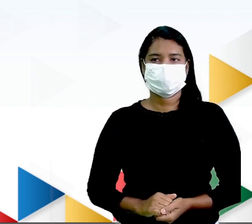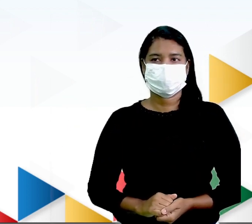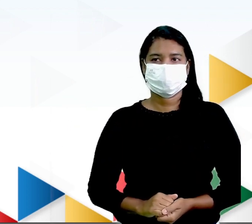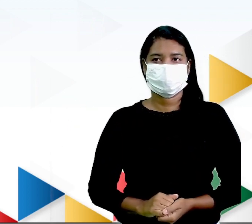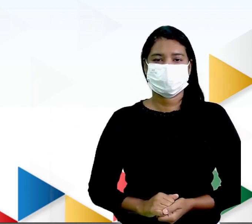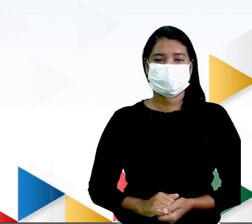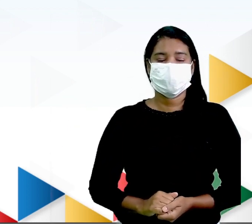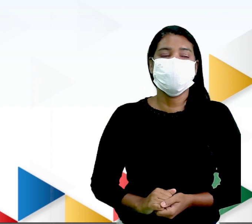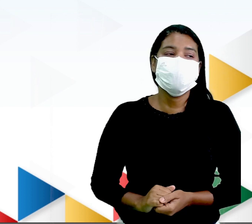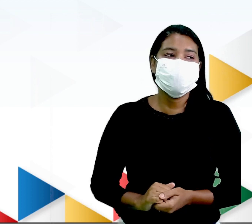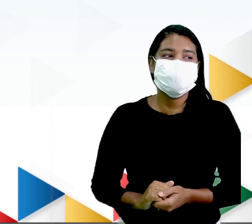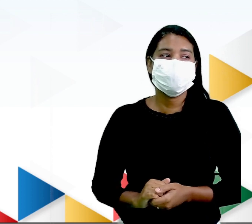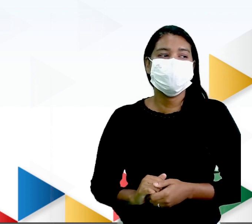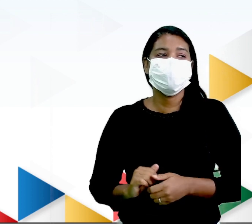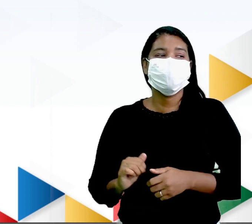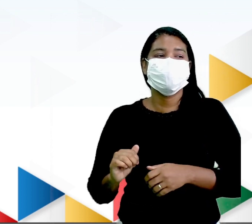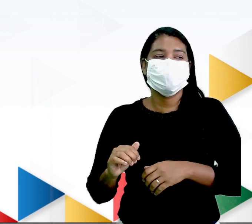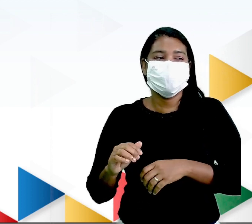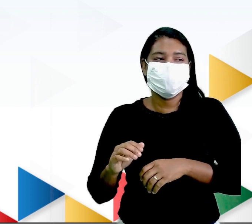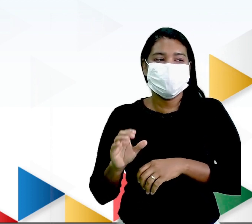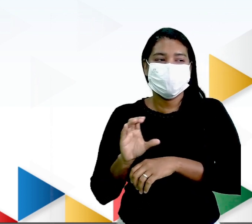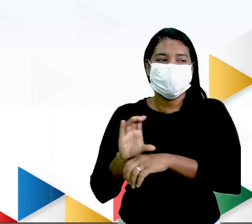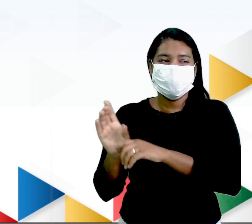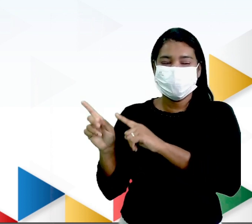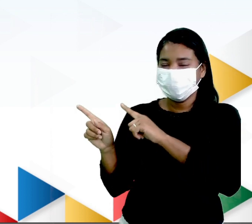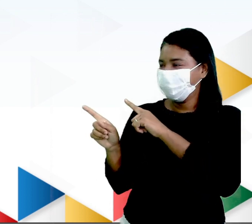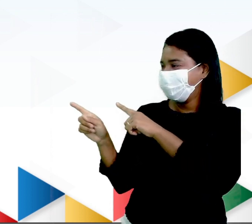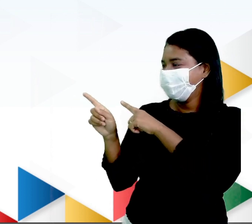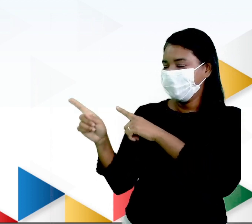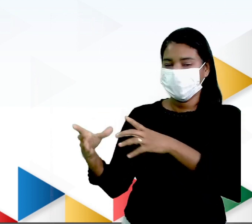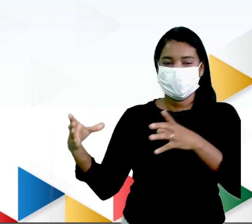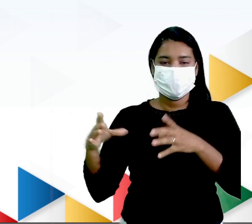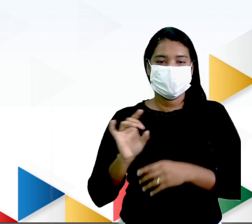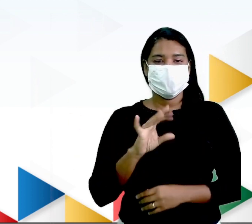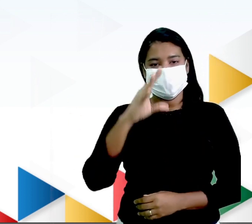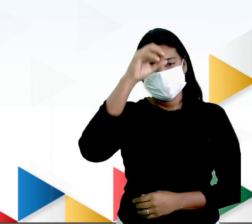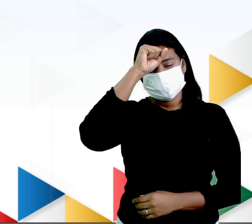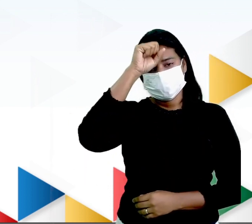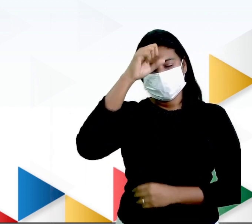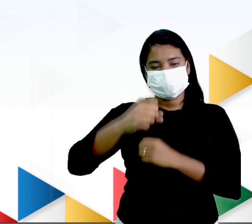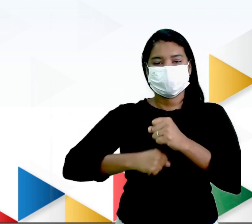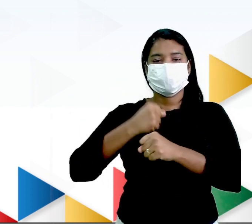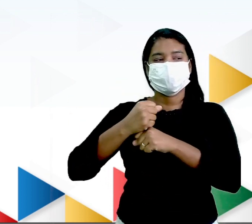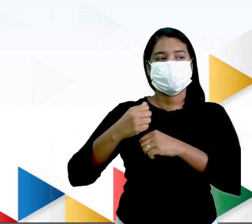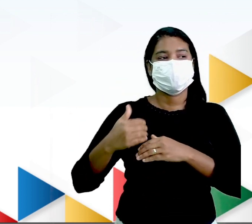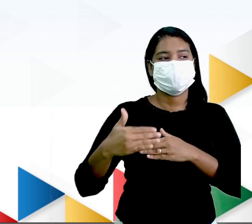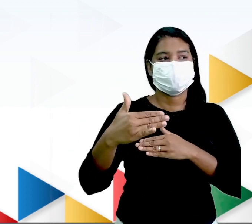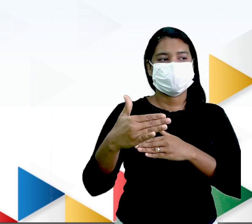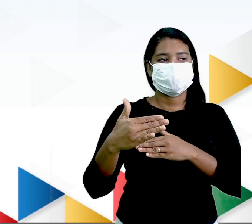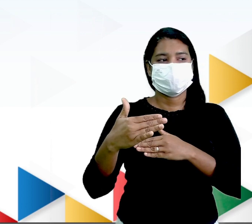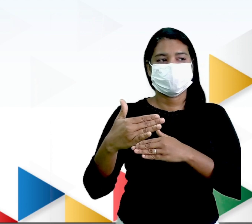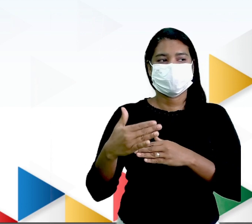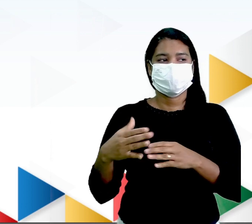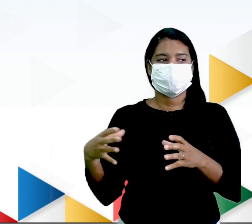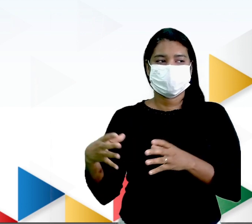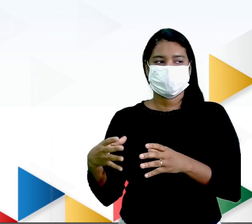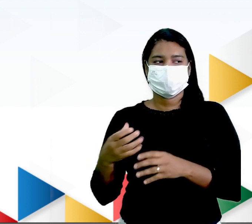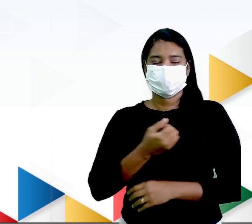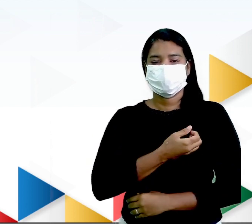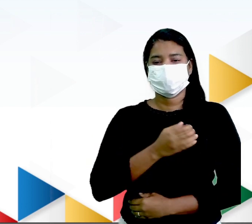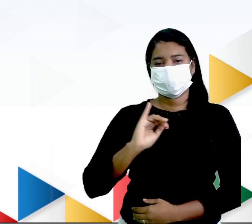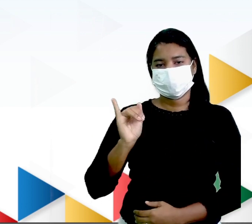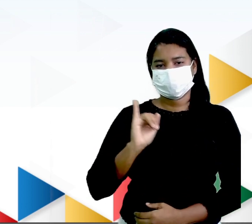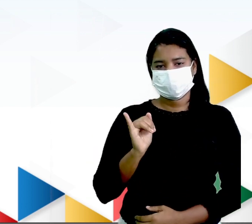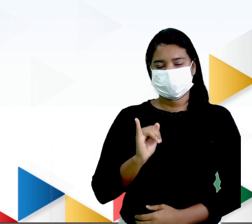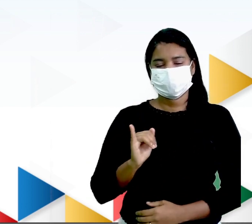tiver daltônico, esse conjunto aí você só vai aprender no próximo ano, tá? São conjuntos de números inteiros. Nós vamos